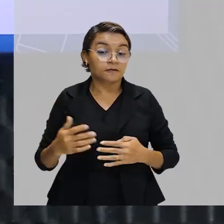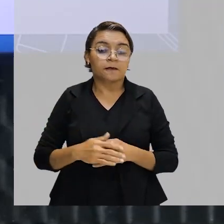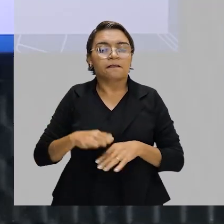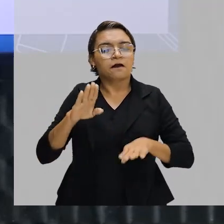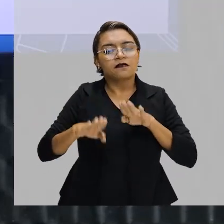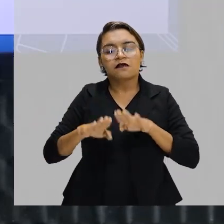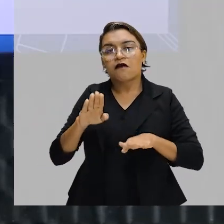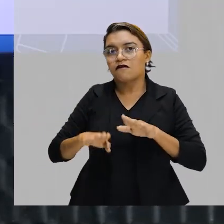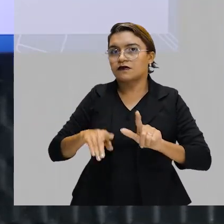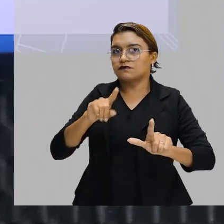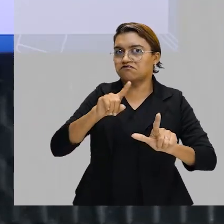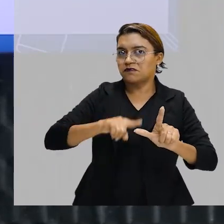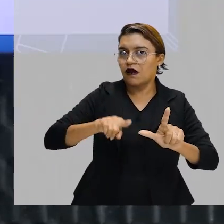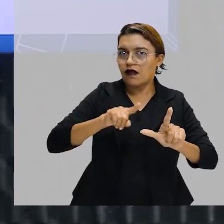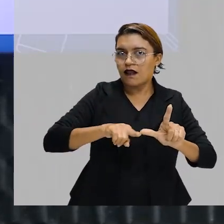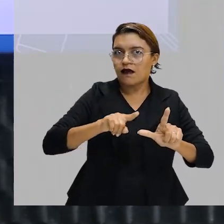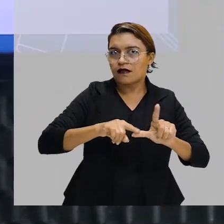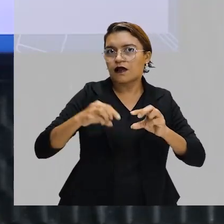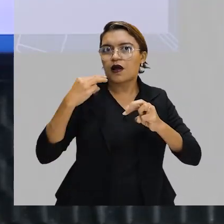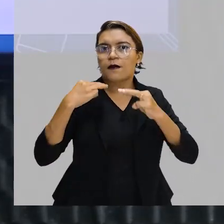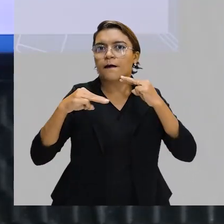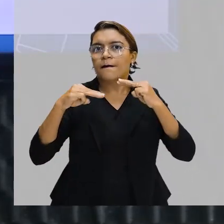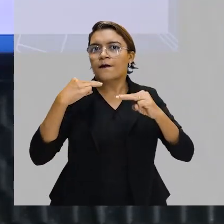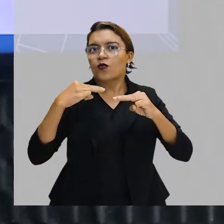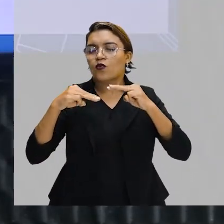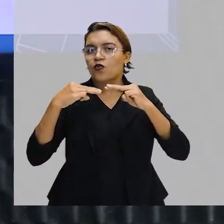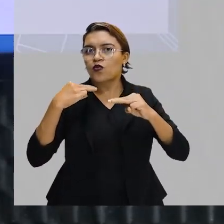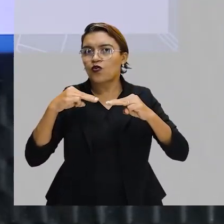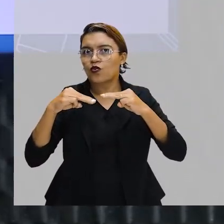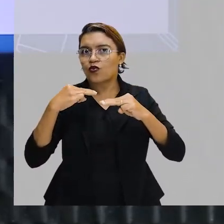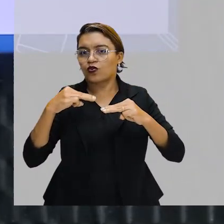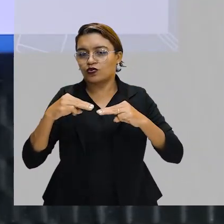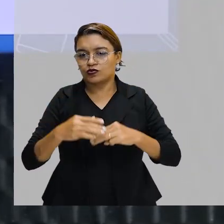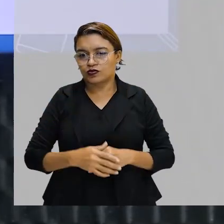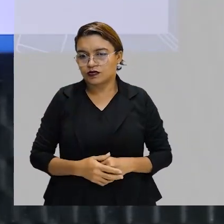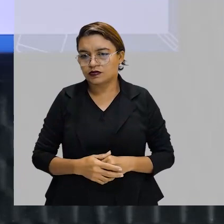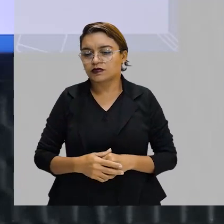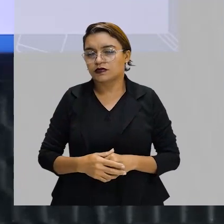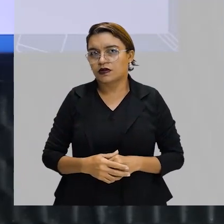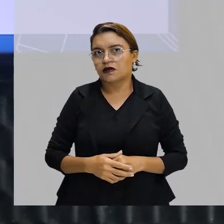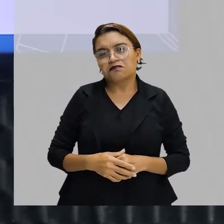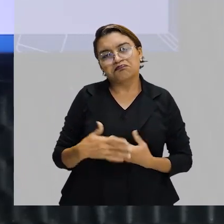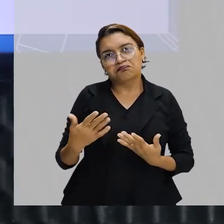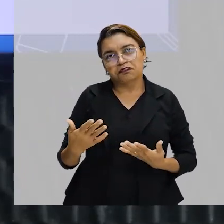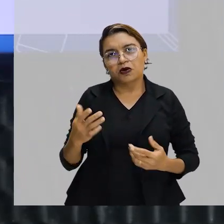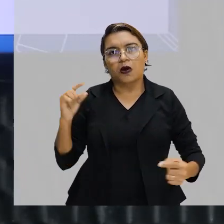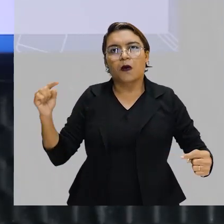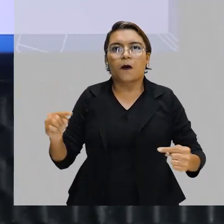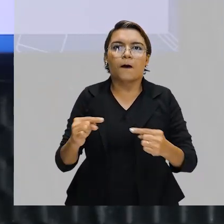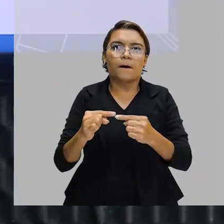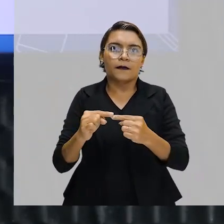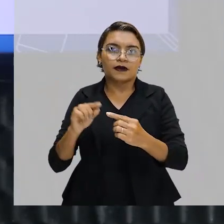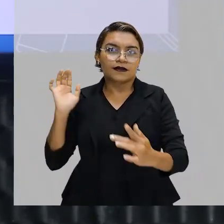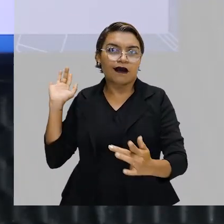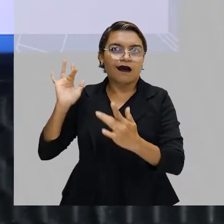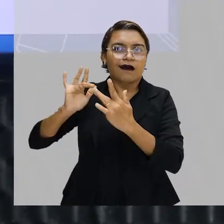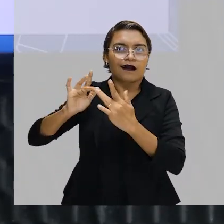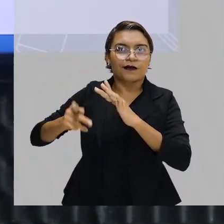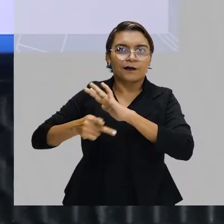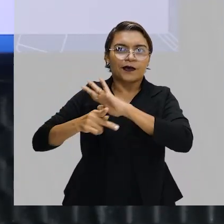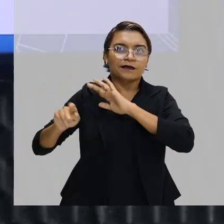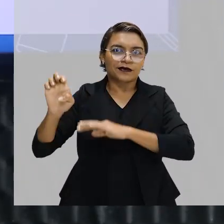nossas letras ainda tivessem sob domínio dos moldes clássicos, dos padrões